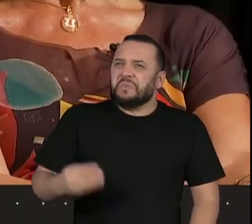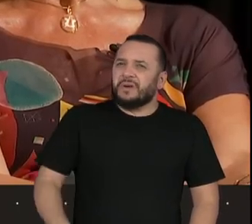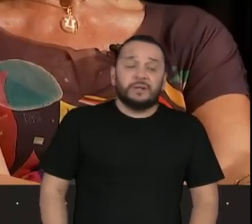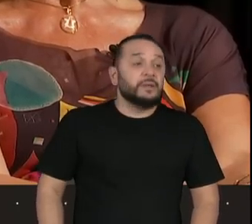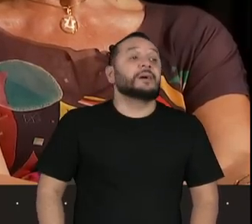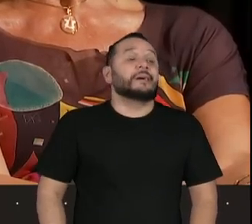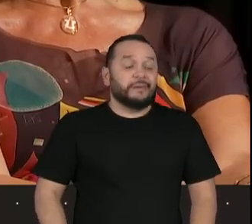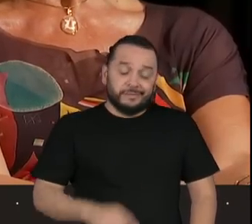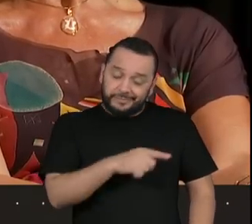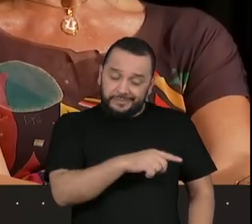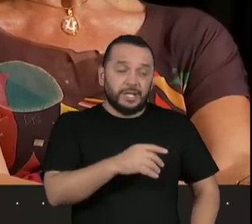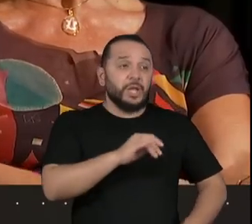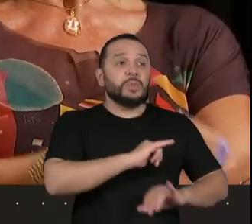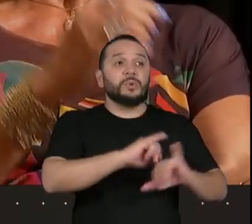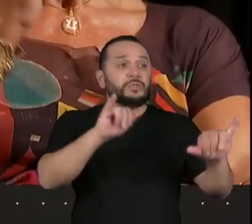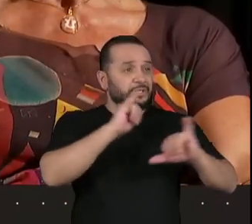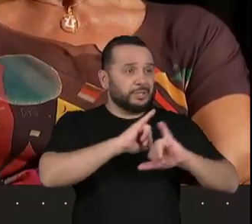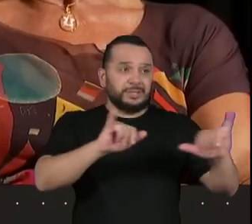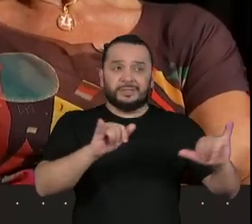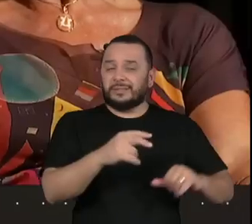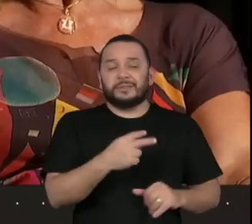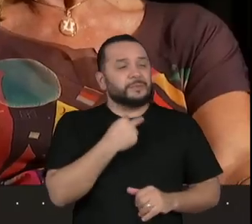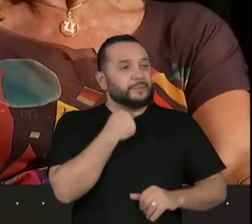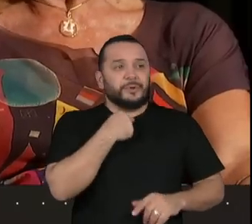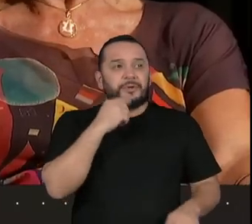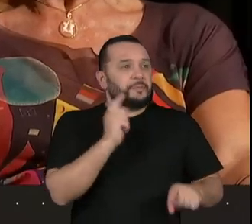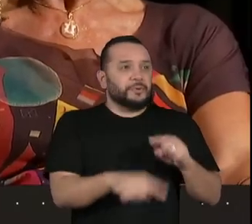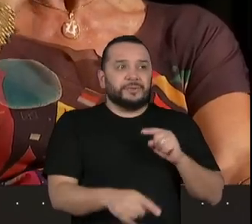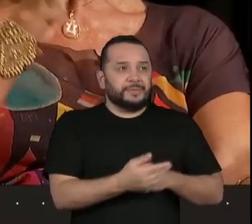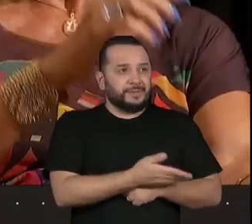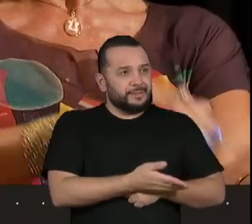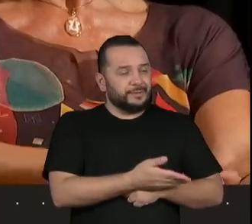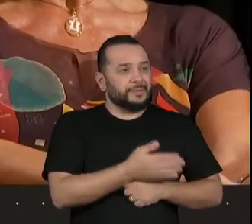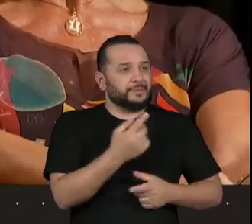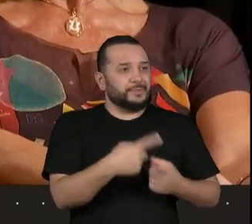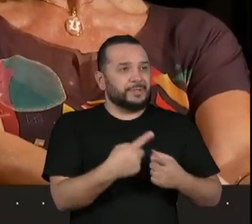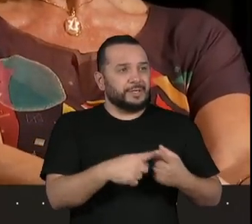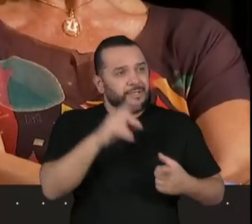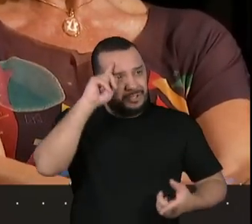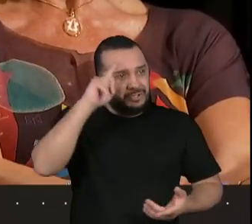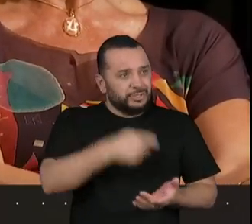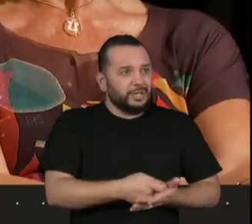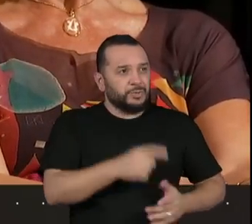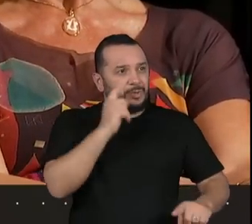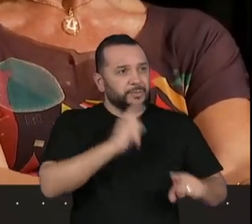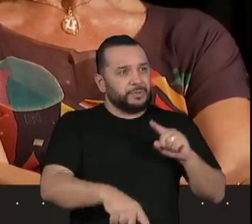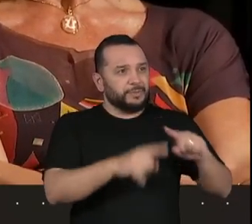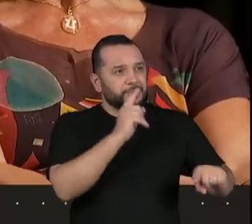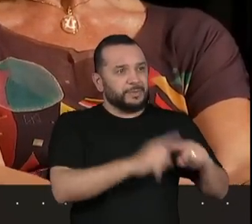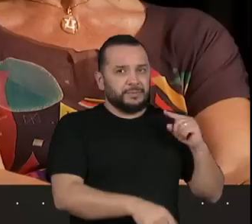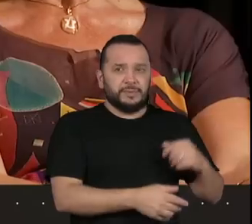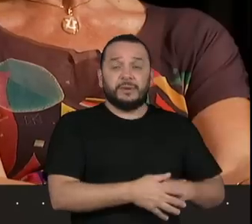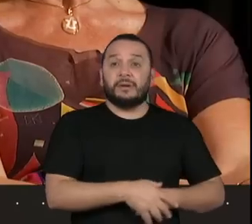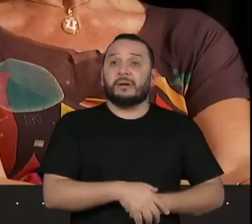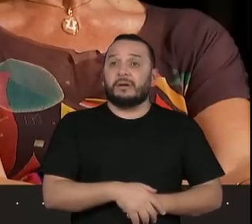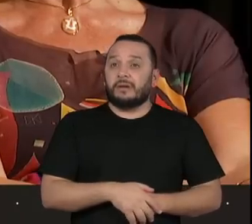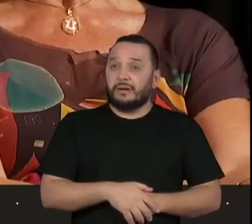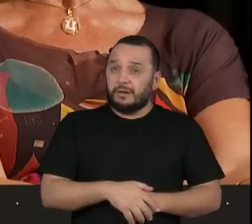as notícias que a última hora não pôde publicar, por causa da censura. Ela